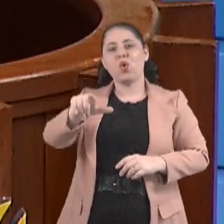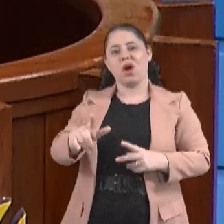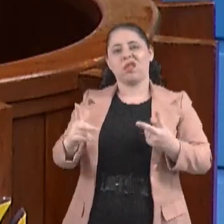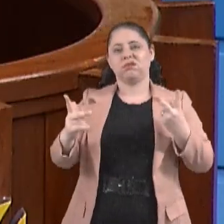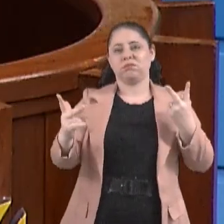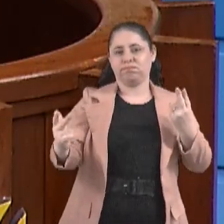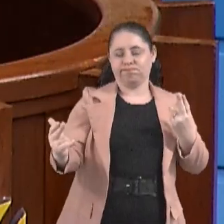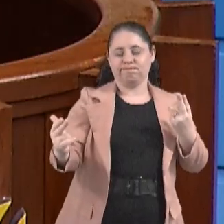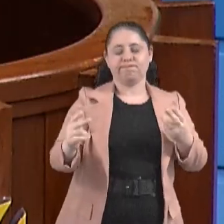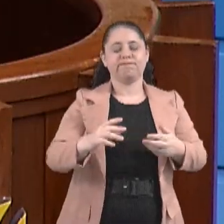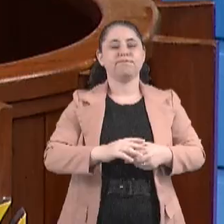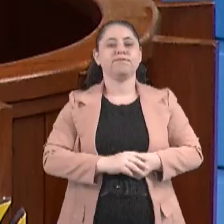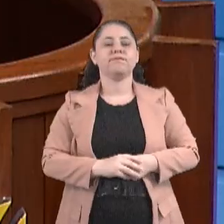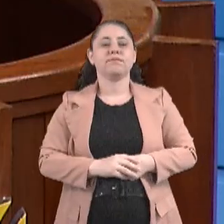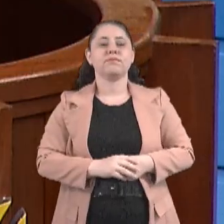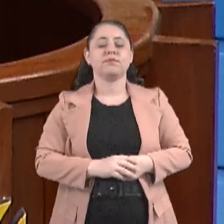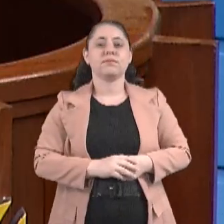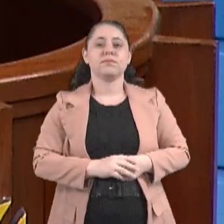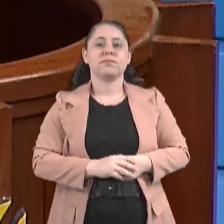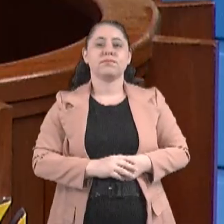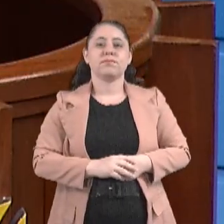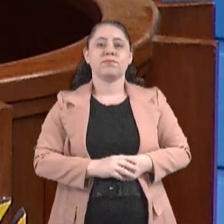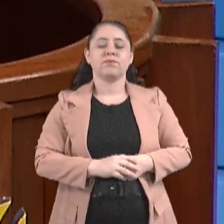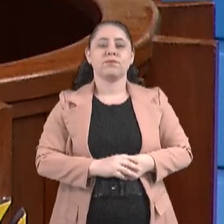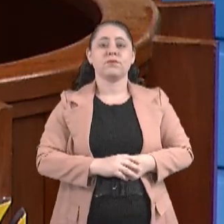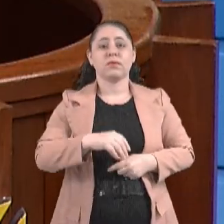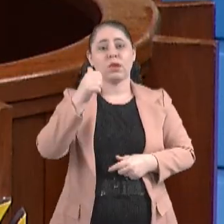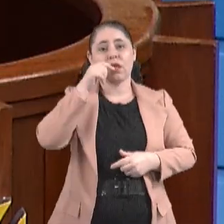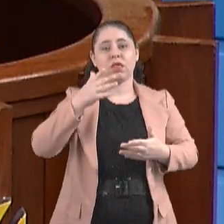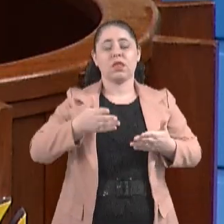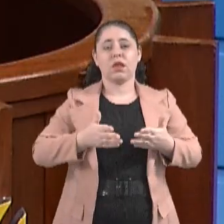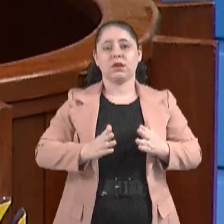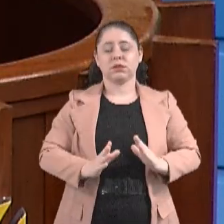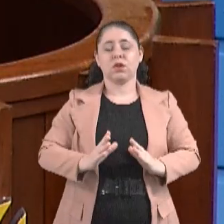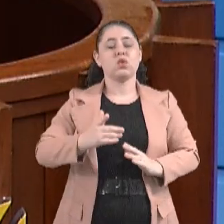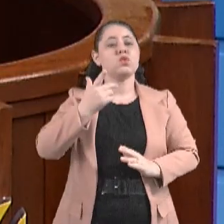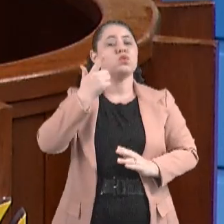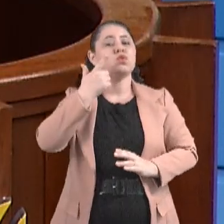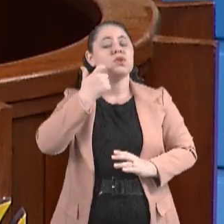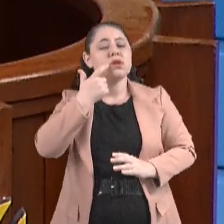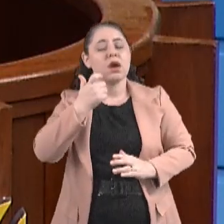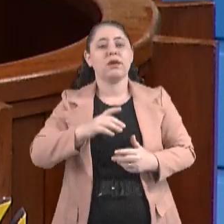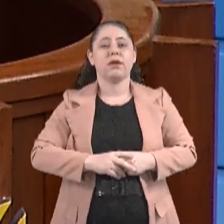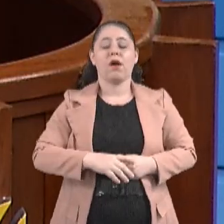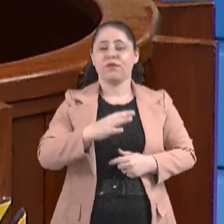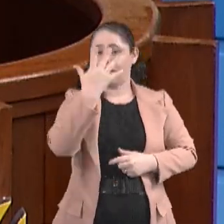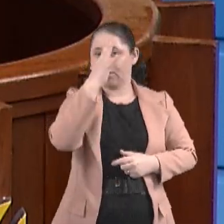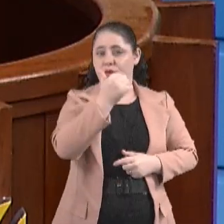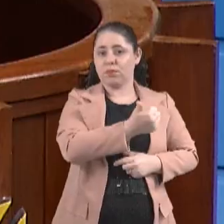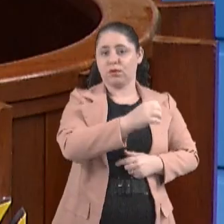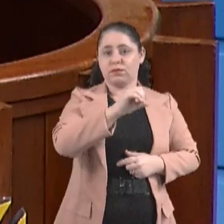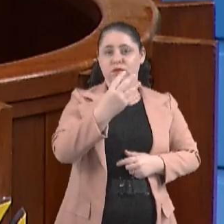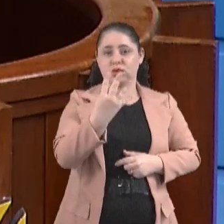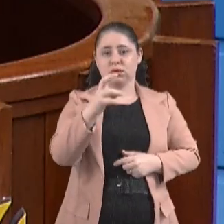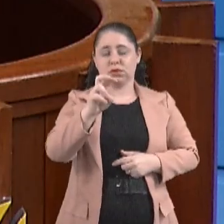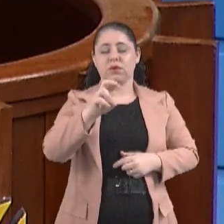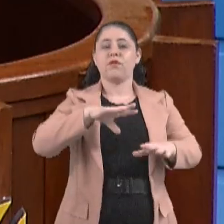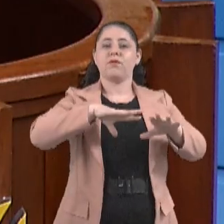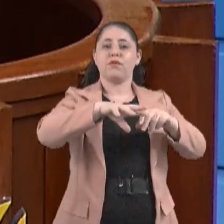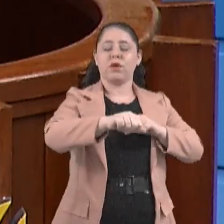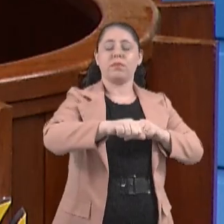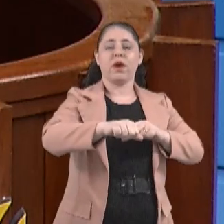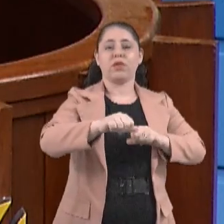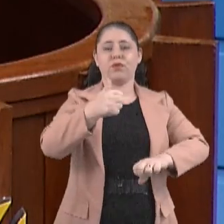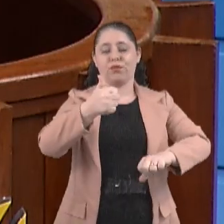repita. E Maria da Penha Fernandes nasceu em Fortaleza, no Ceará, em fevereiro de 1945, formada em farmácia